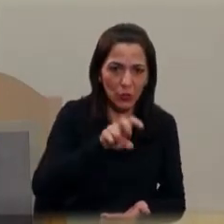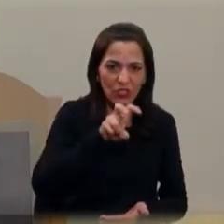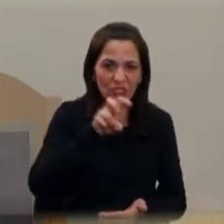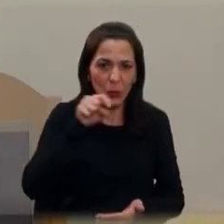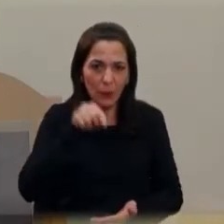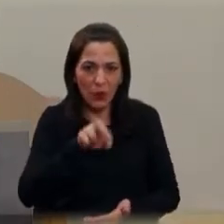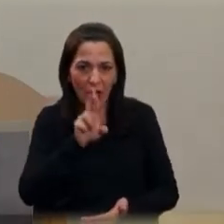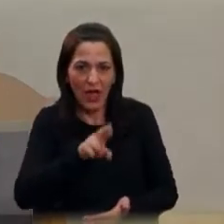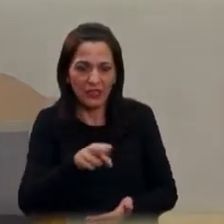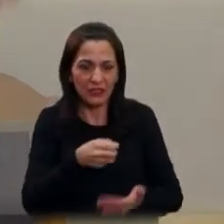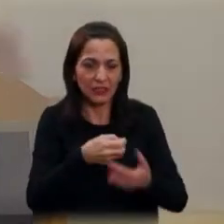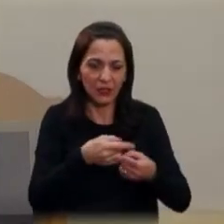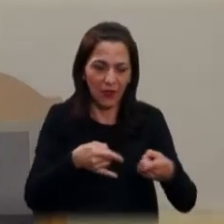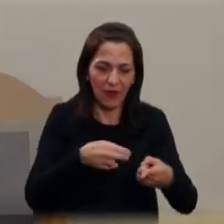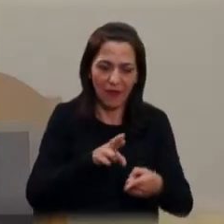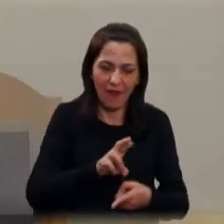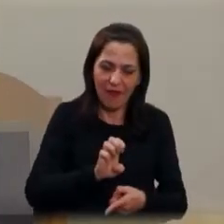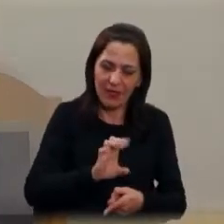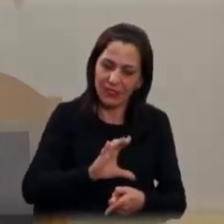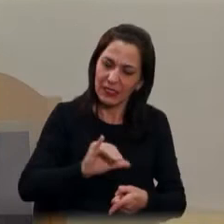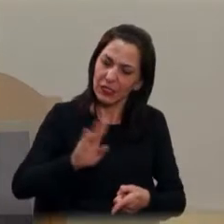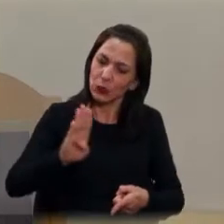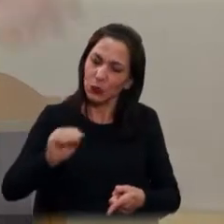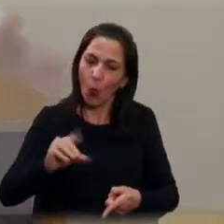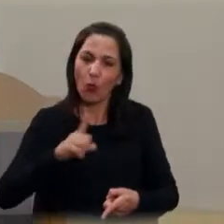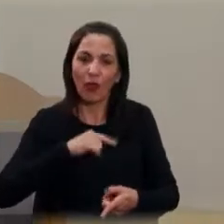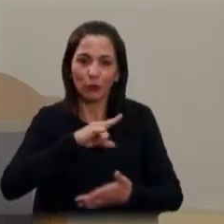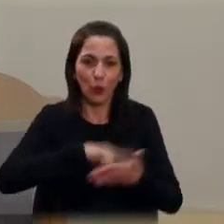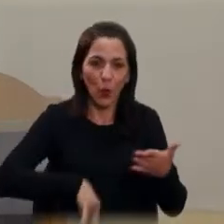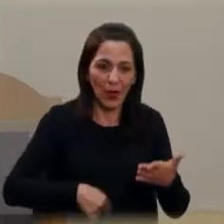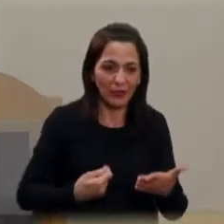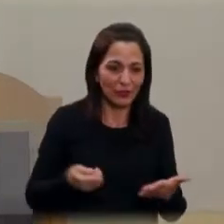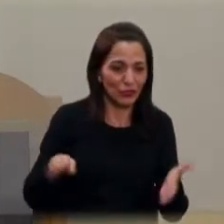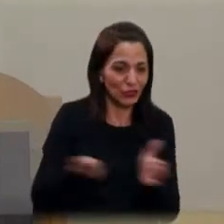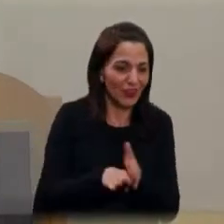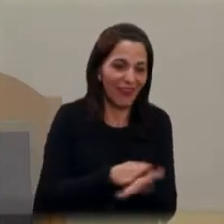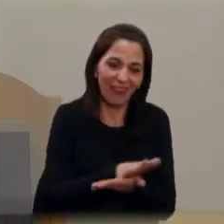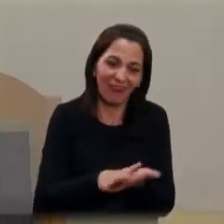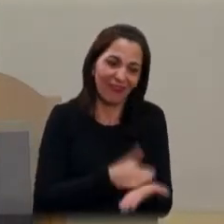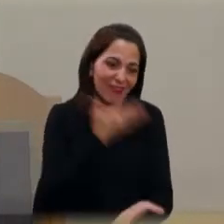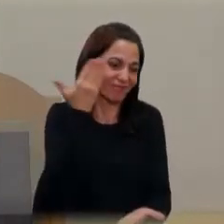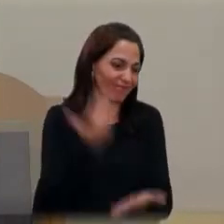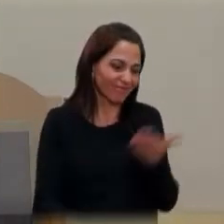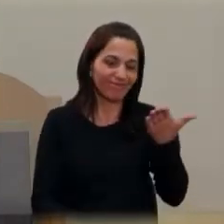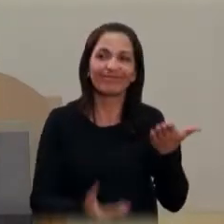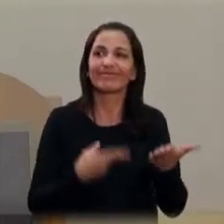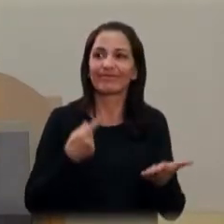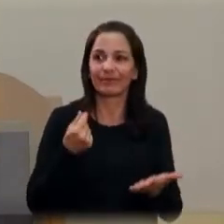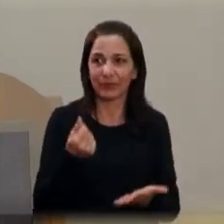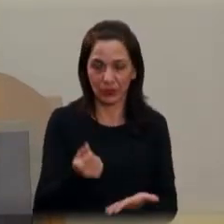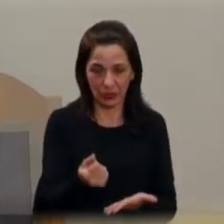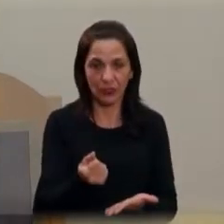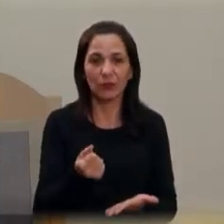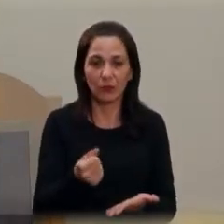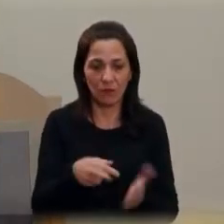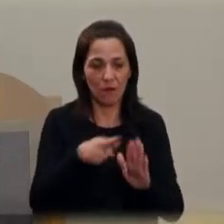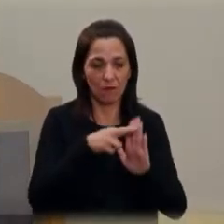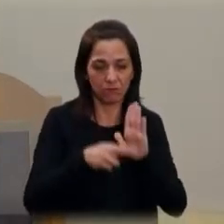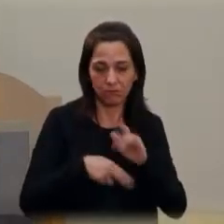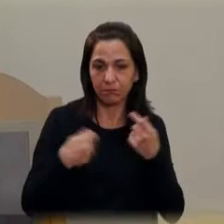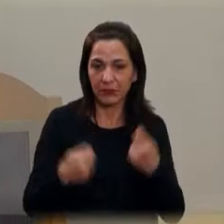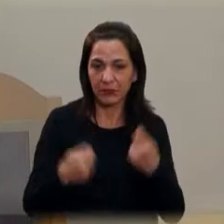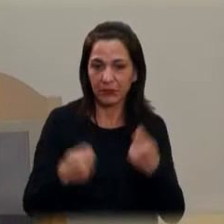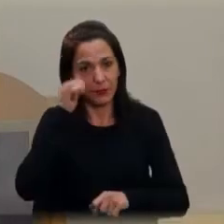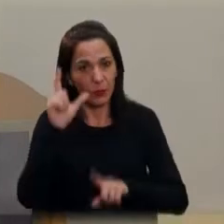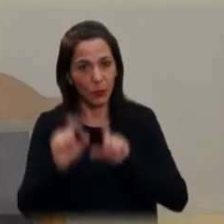recibinho, um jazigo no São Bento. Aí ele chega, aquilo lá não vale nada. Ele perdeu o dinheiro. Então, nós temos que regularizar isso para